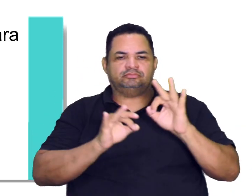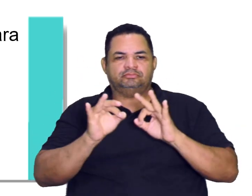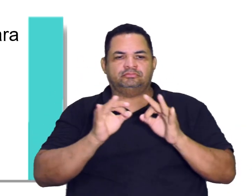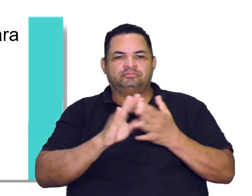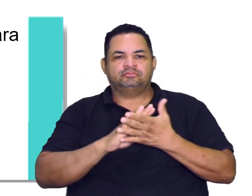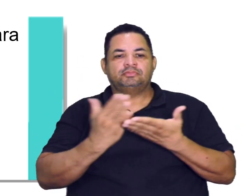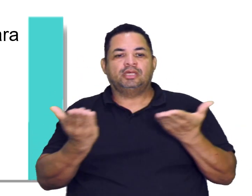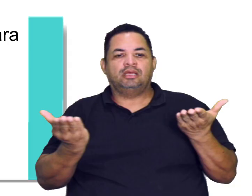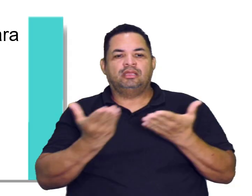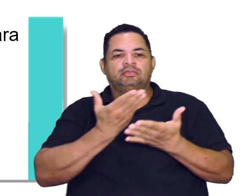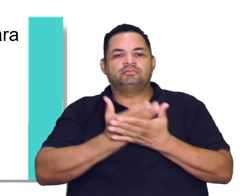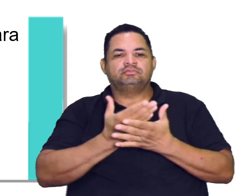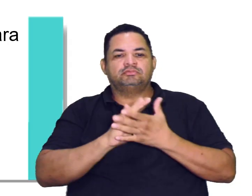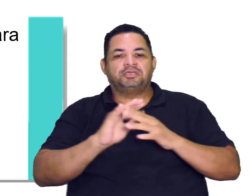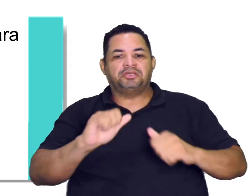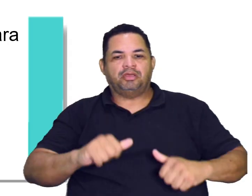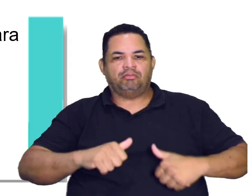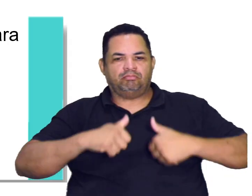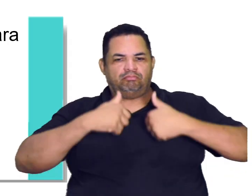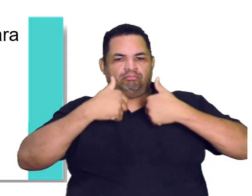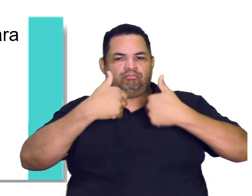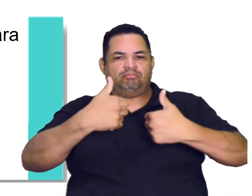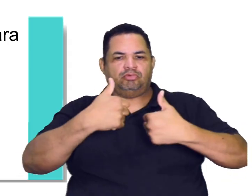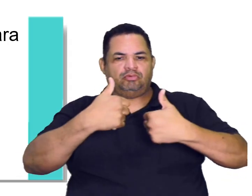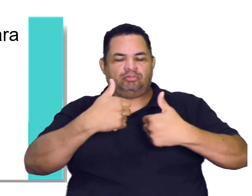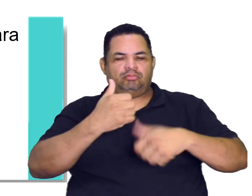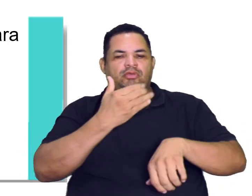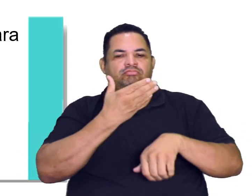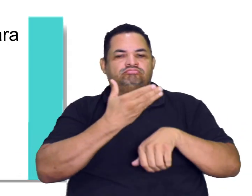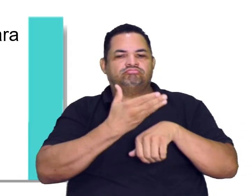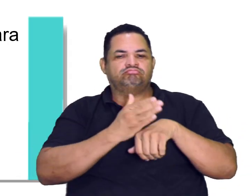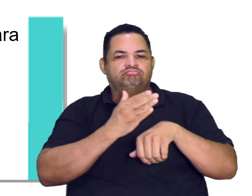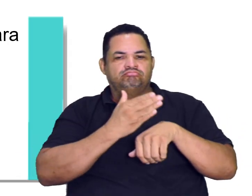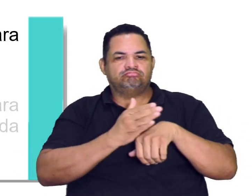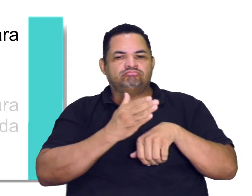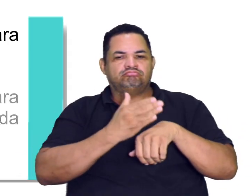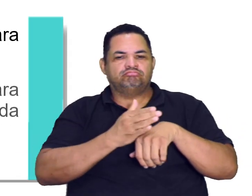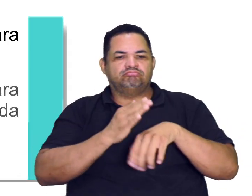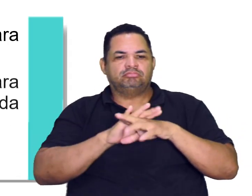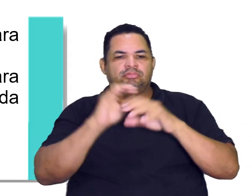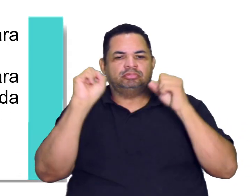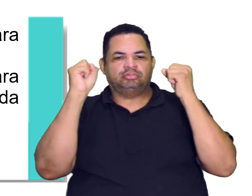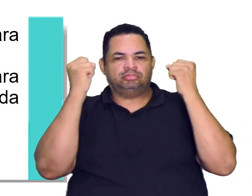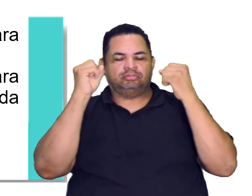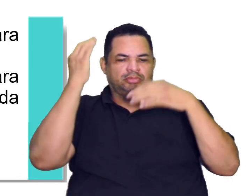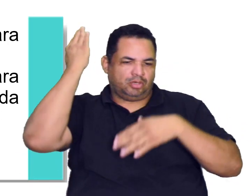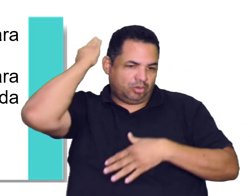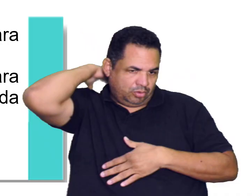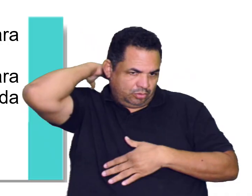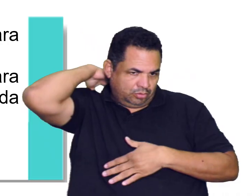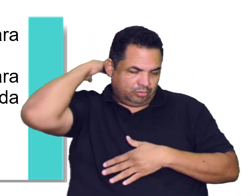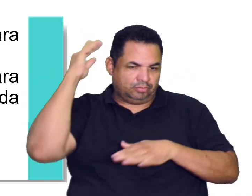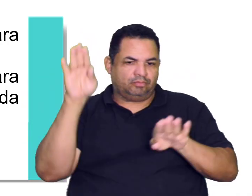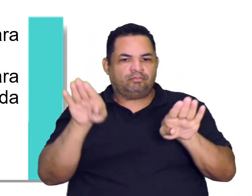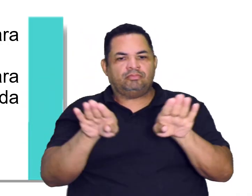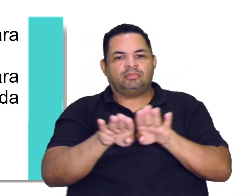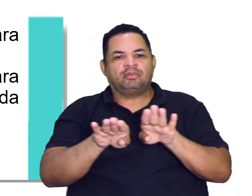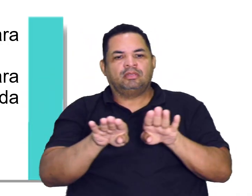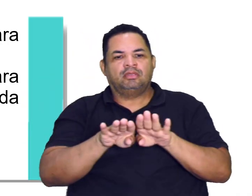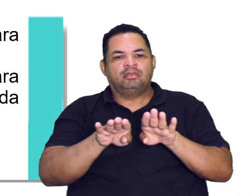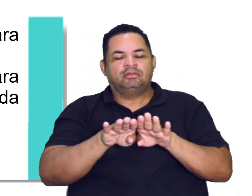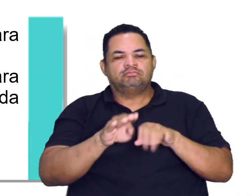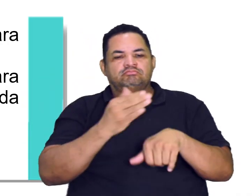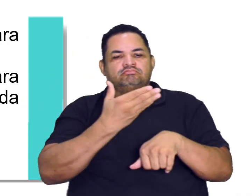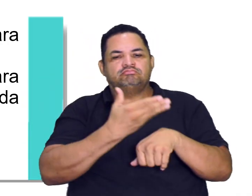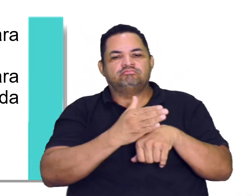hoje, tá? Benefícios do exercício para a coluna vertebral. Também aqui exercícios